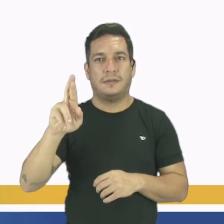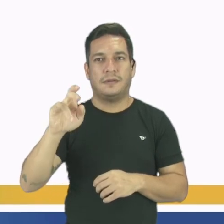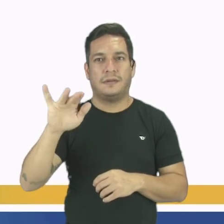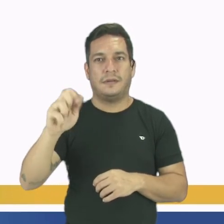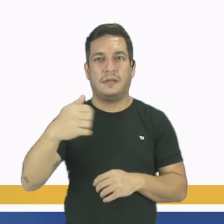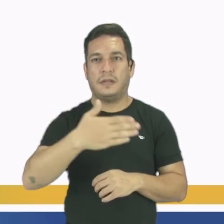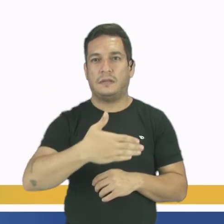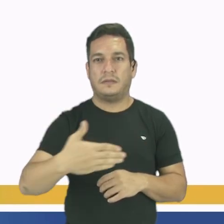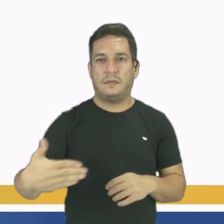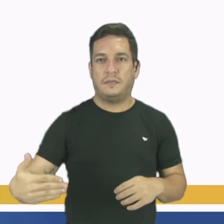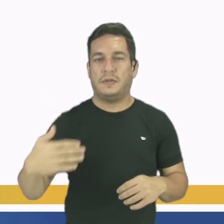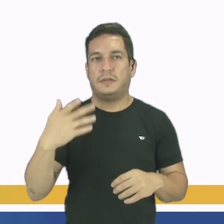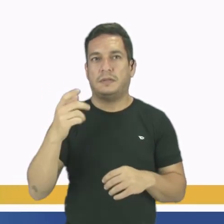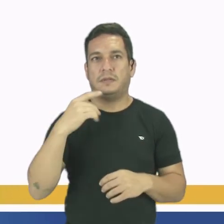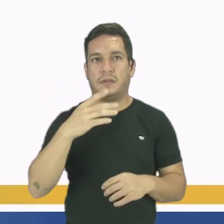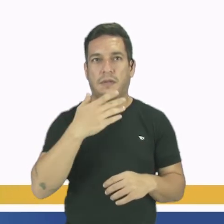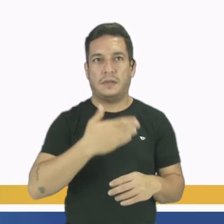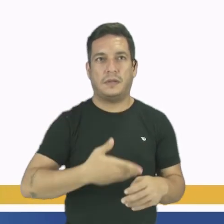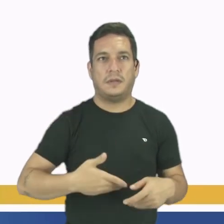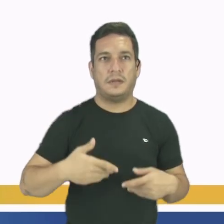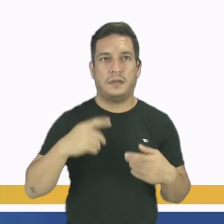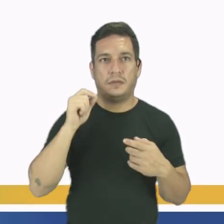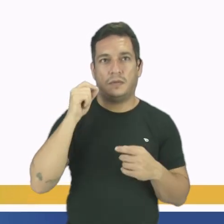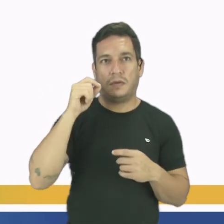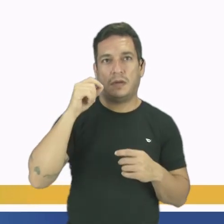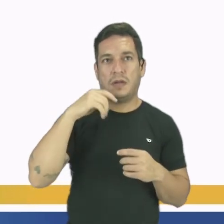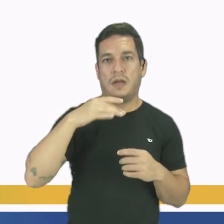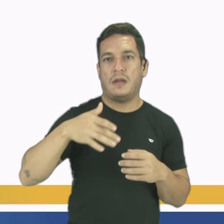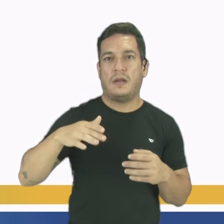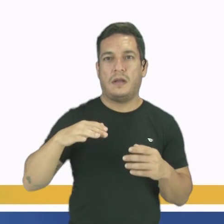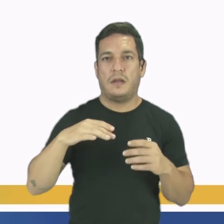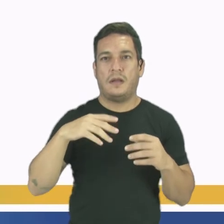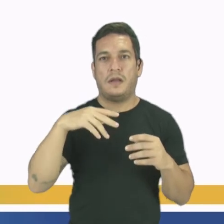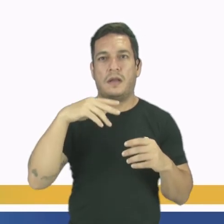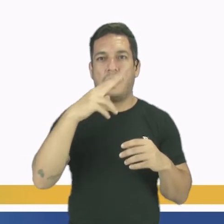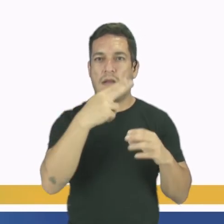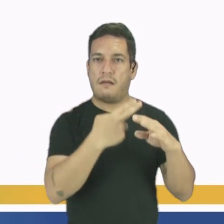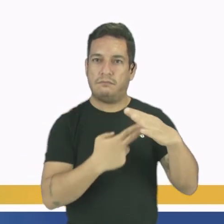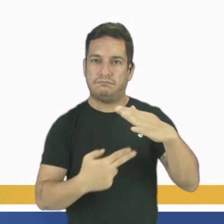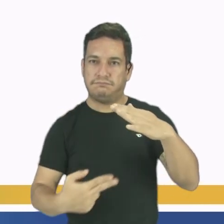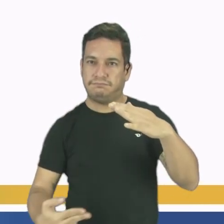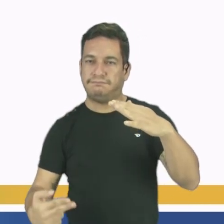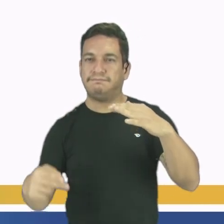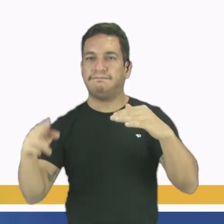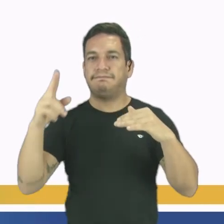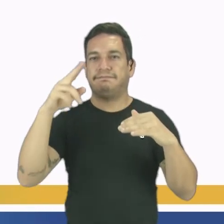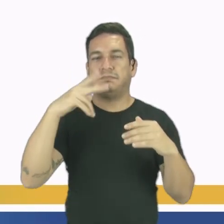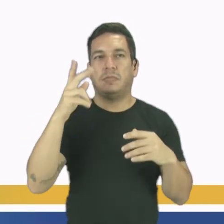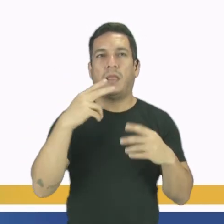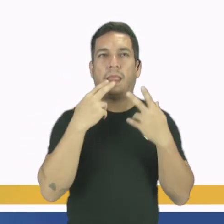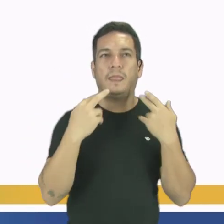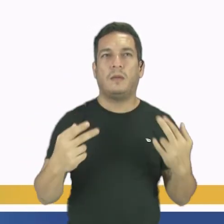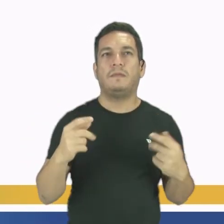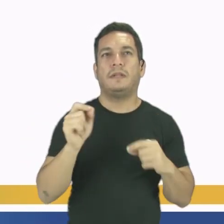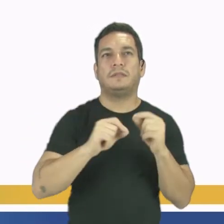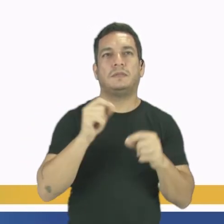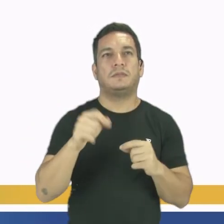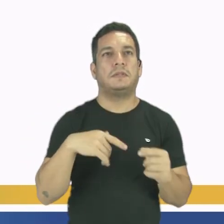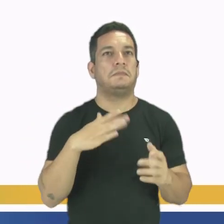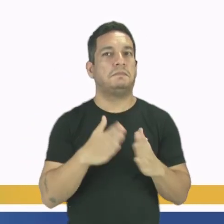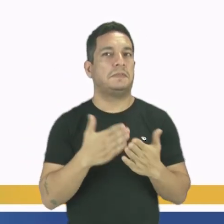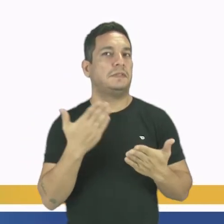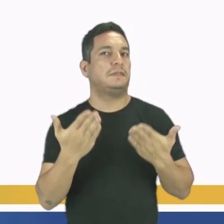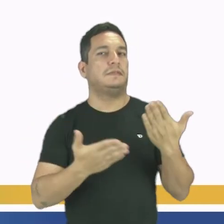uma deusa maia, metade um grande rabo de baleia. A novidade era o máximo